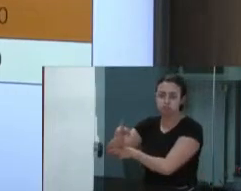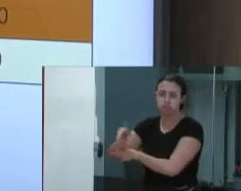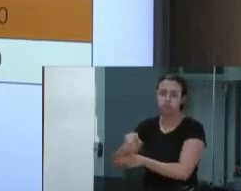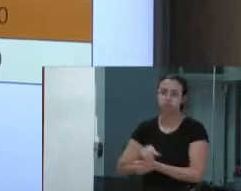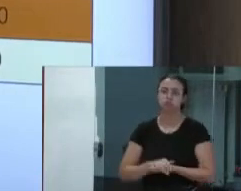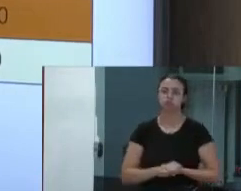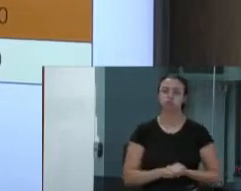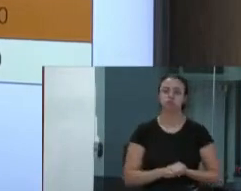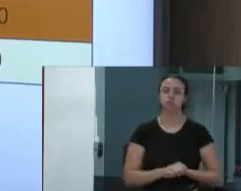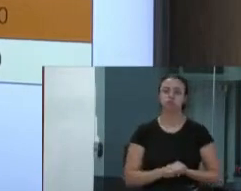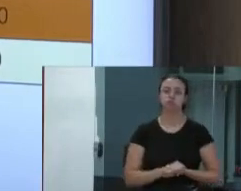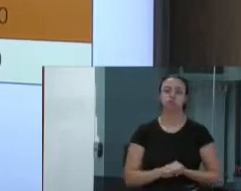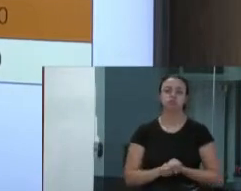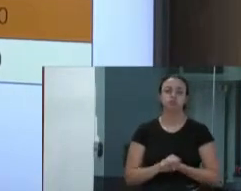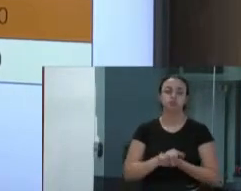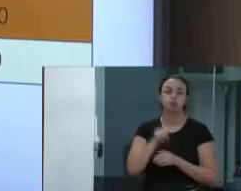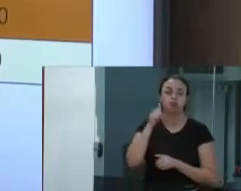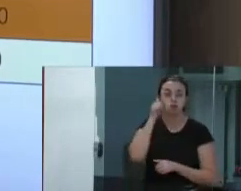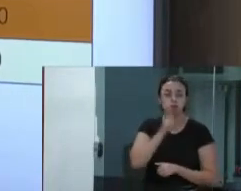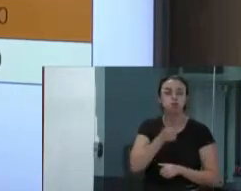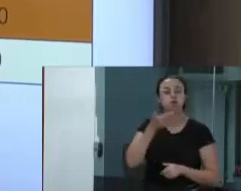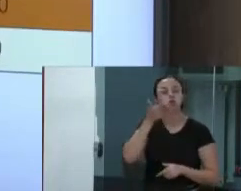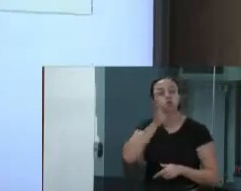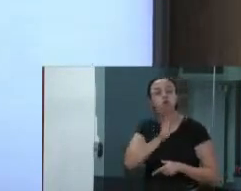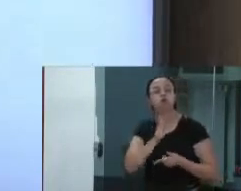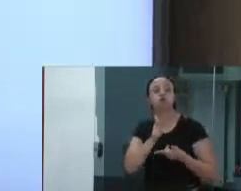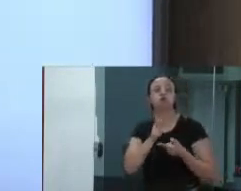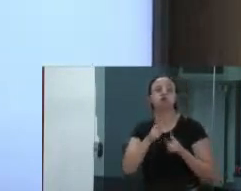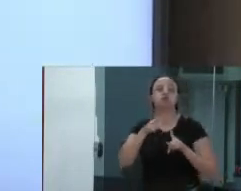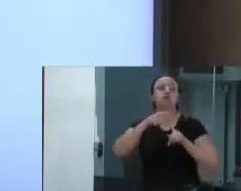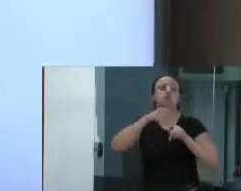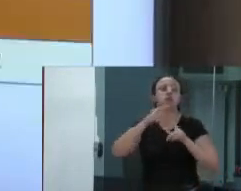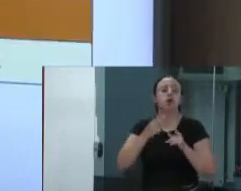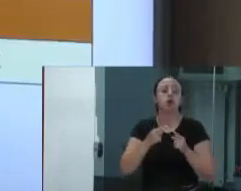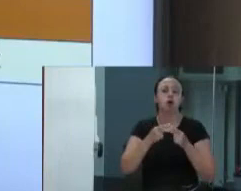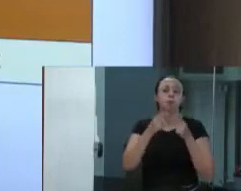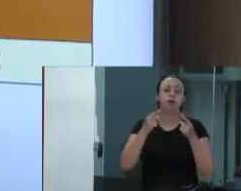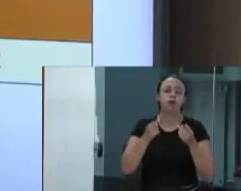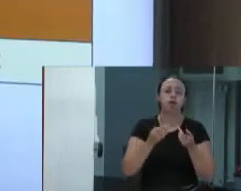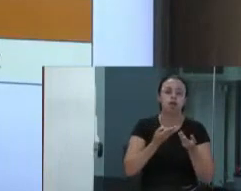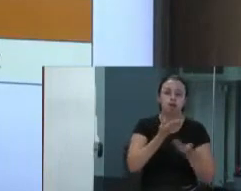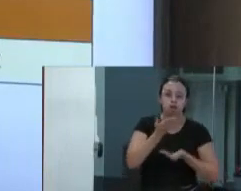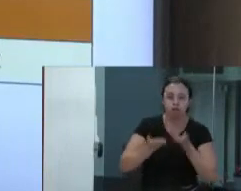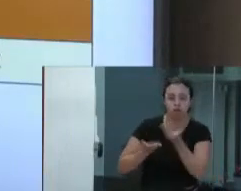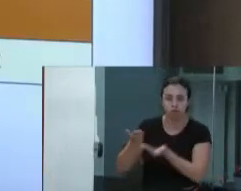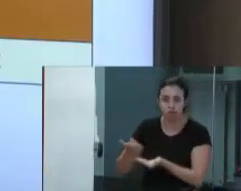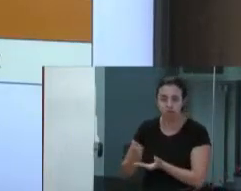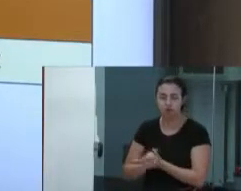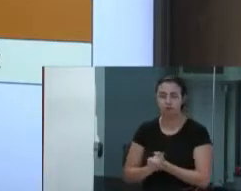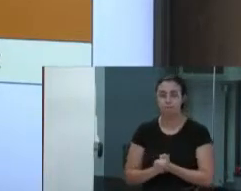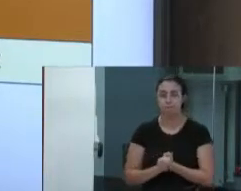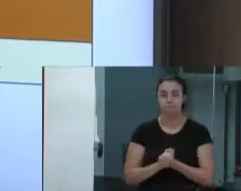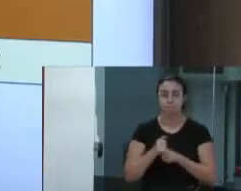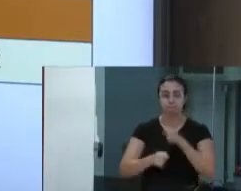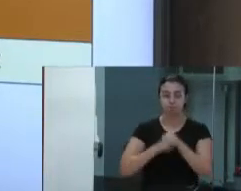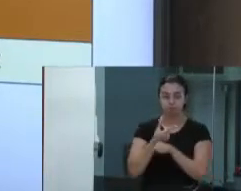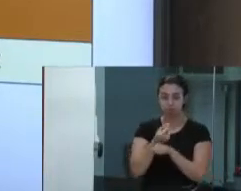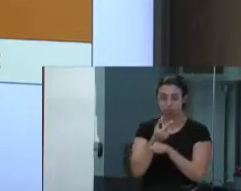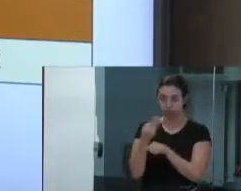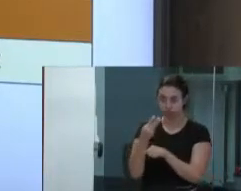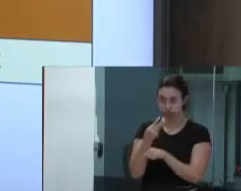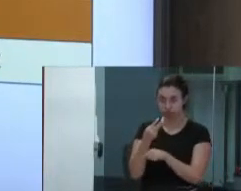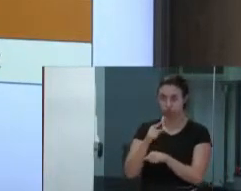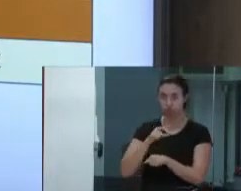inseridas e receberam algum tipo de atendimento. Já em 2023, né, nós já tivemos